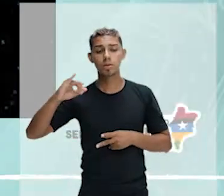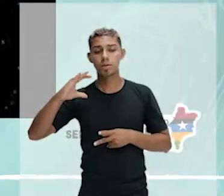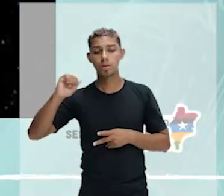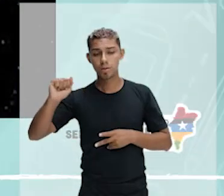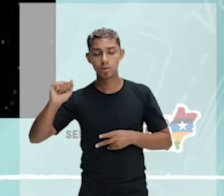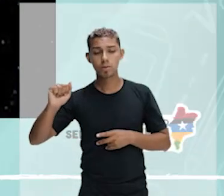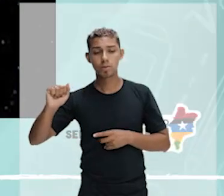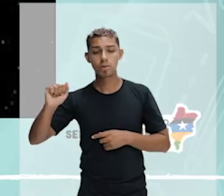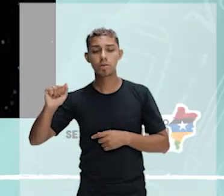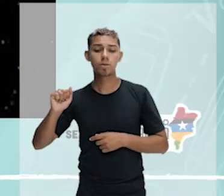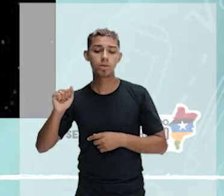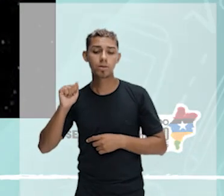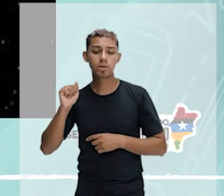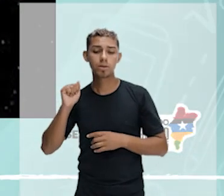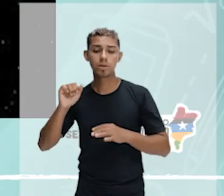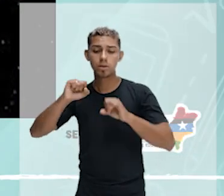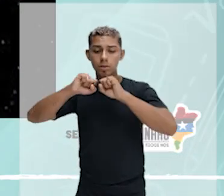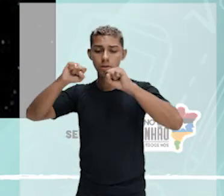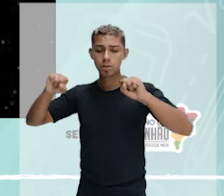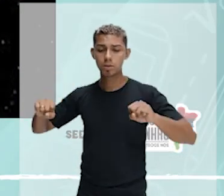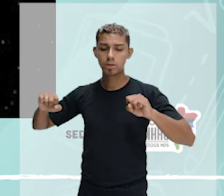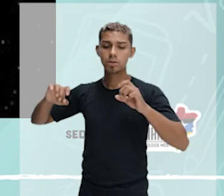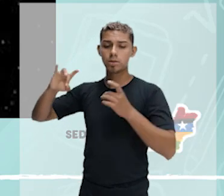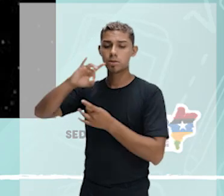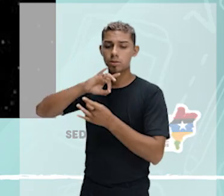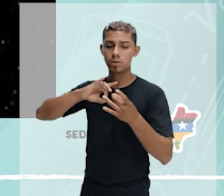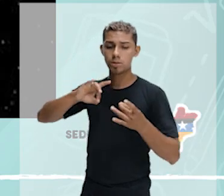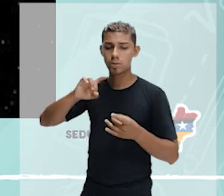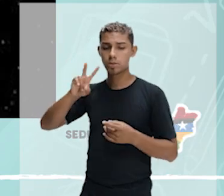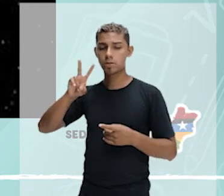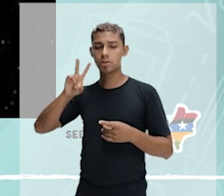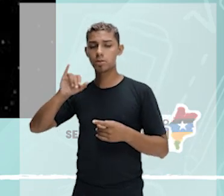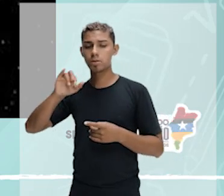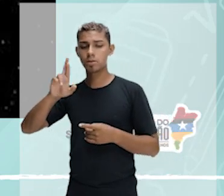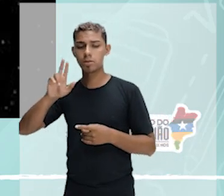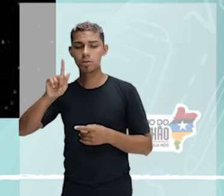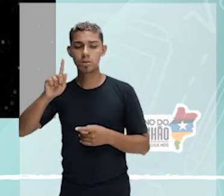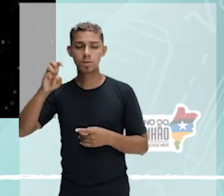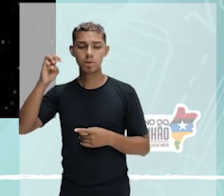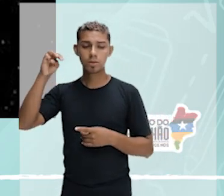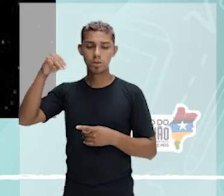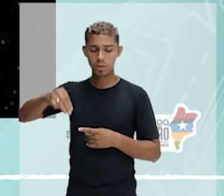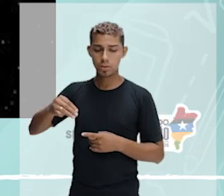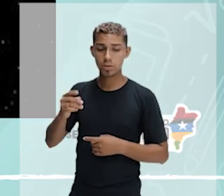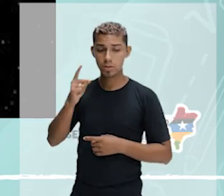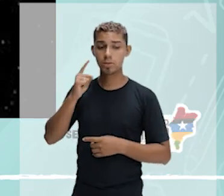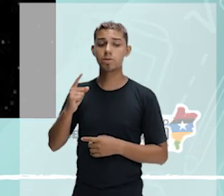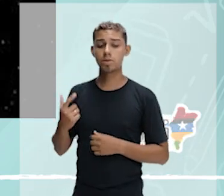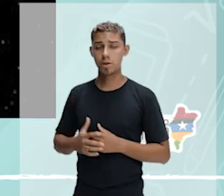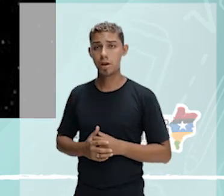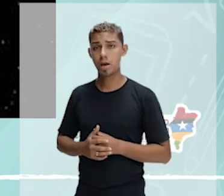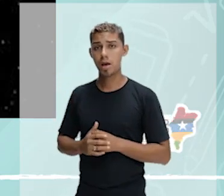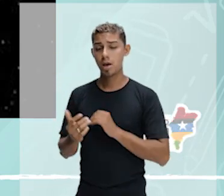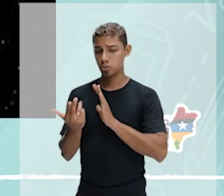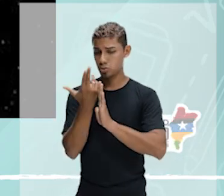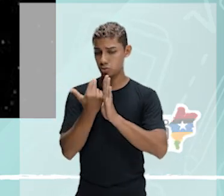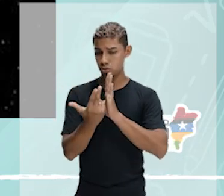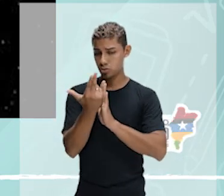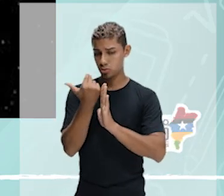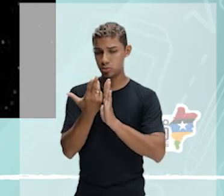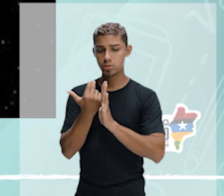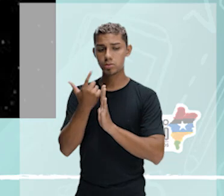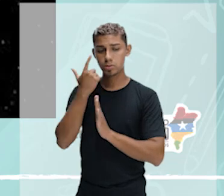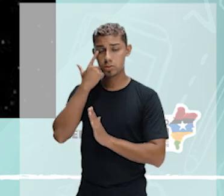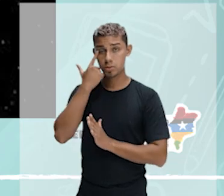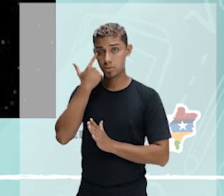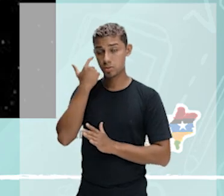na constelação de Virgem. Ok? Coloquei até uma imagem aqui do Cavaleiro de Spica, né? Que é o Cavaleiro de Andrômeda lá,